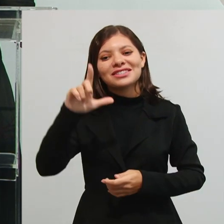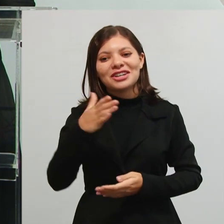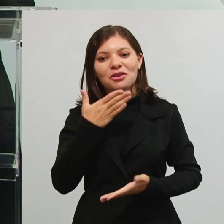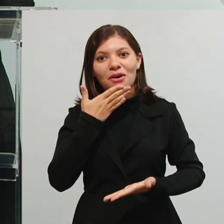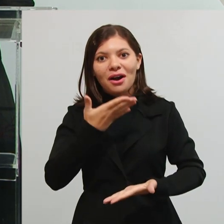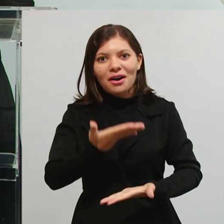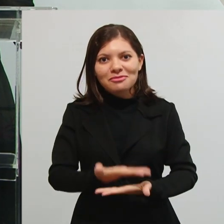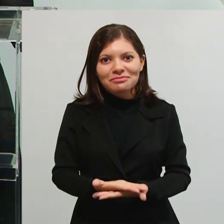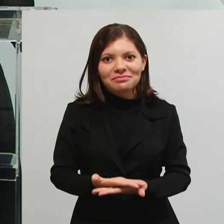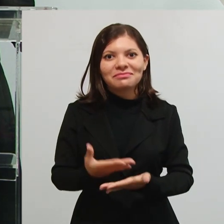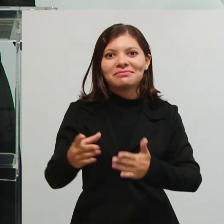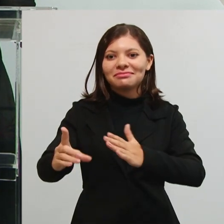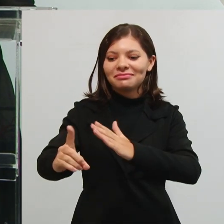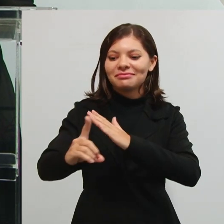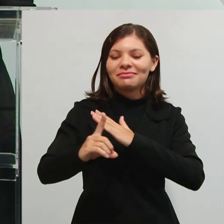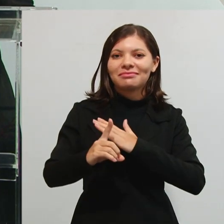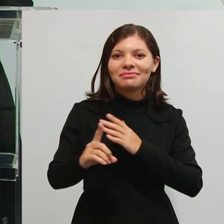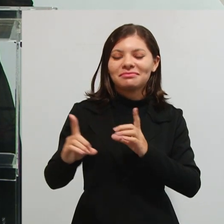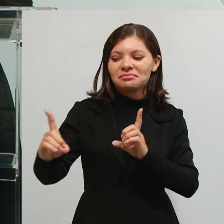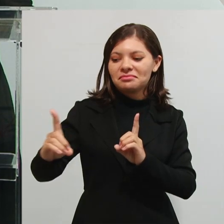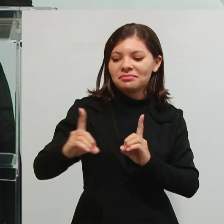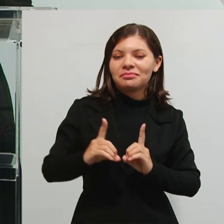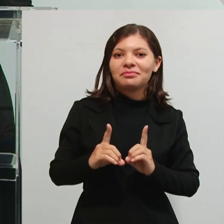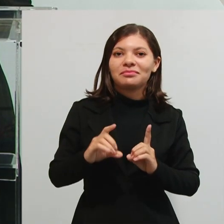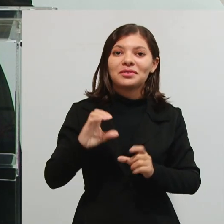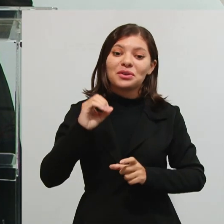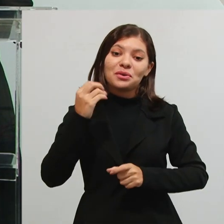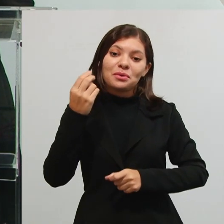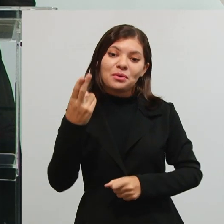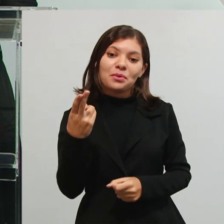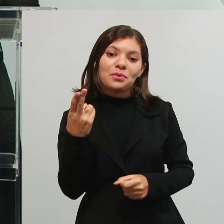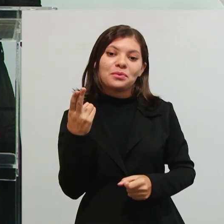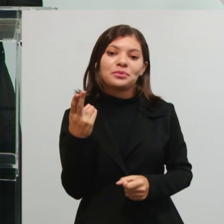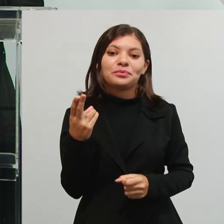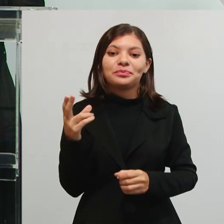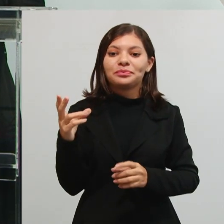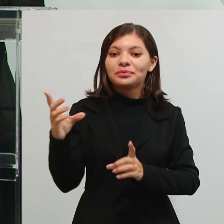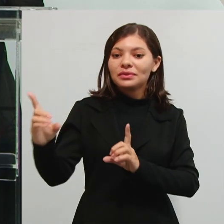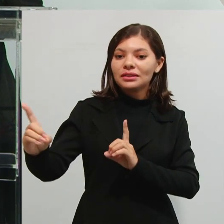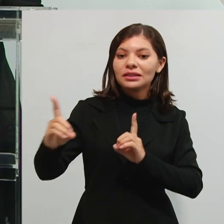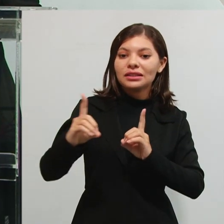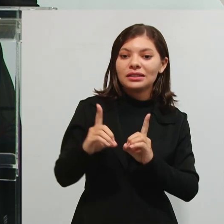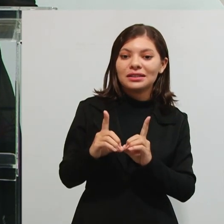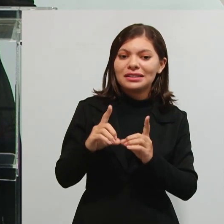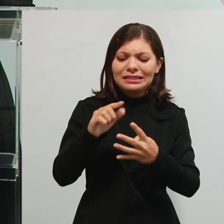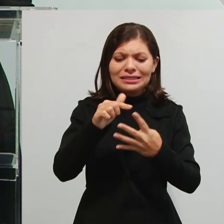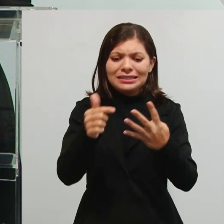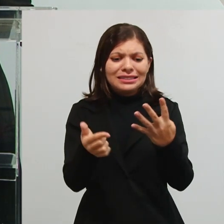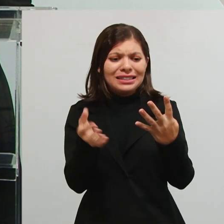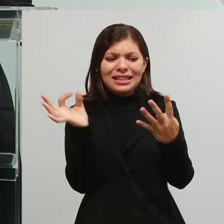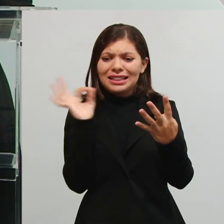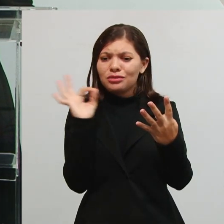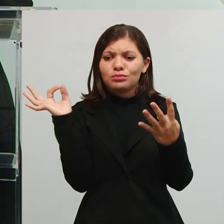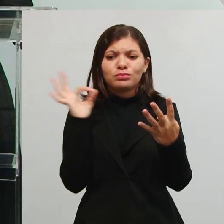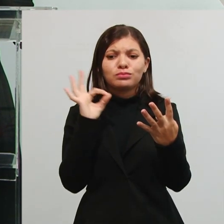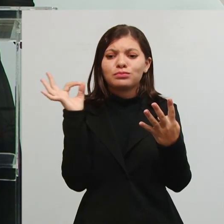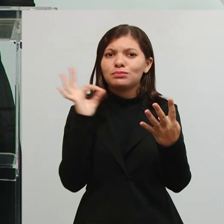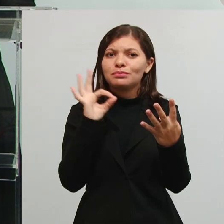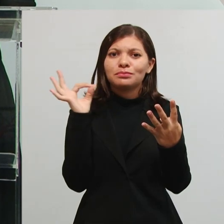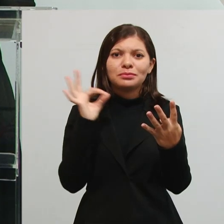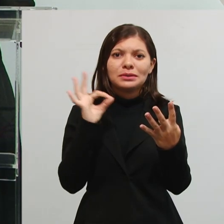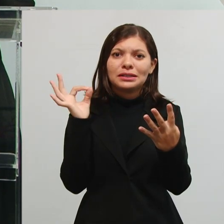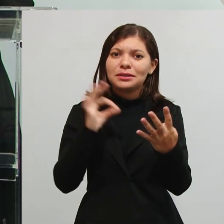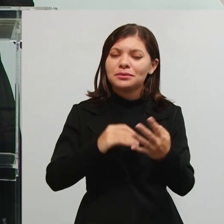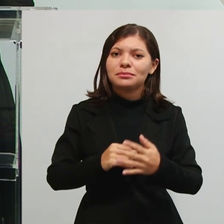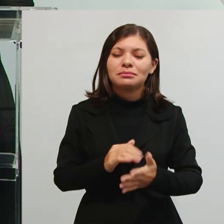dele ou você pode passar por um atendimento e você não é contemplado com nenhuma dessas fases não chegou